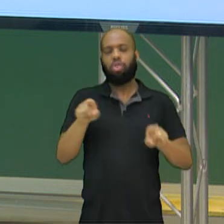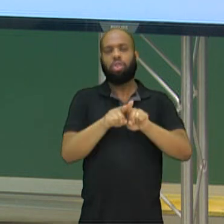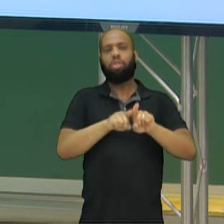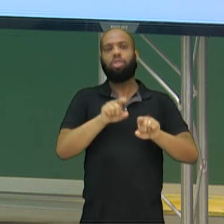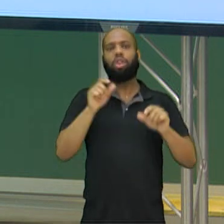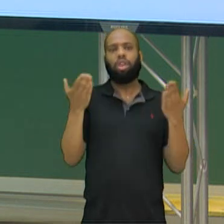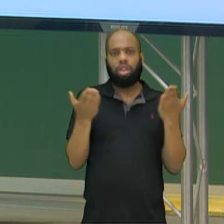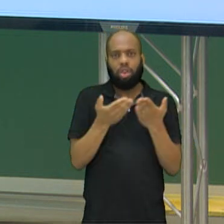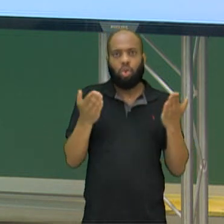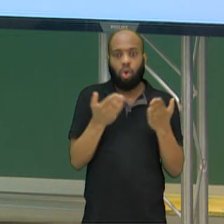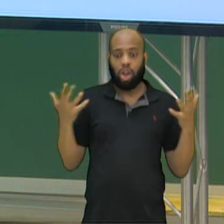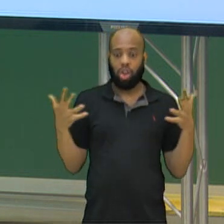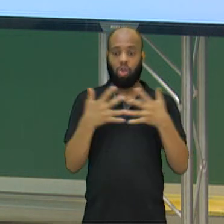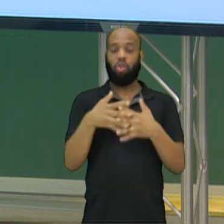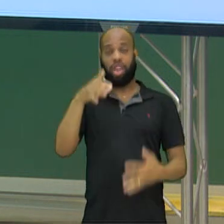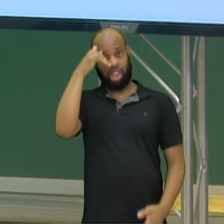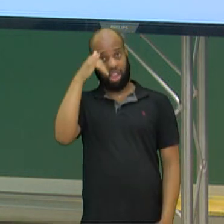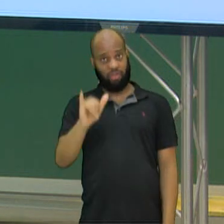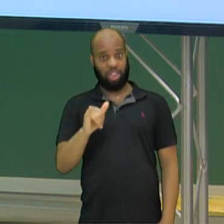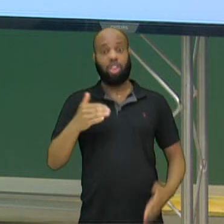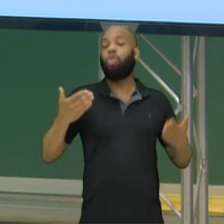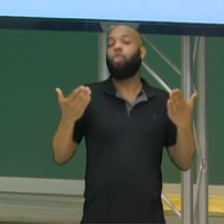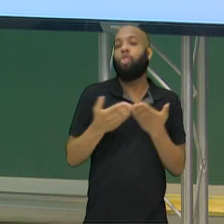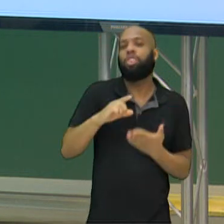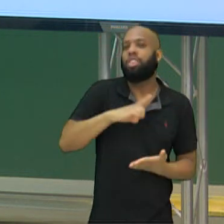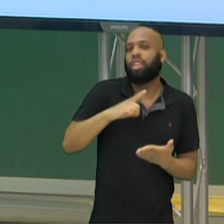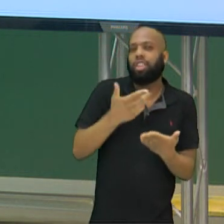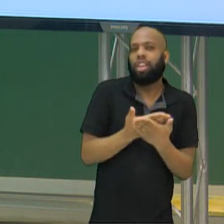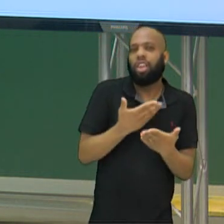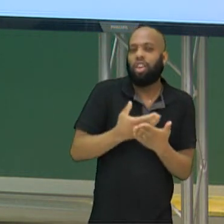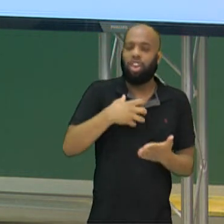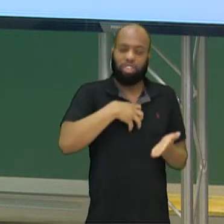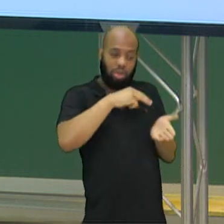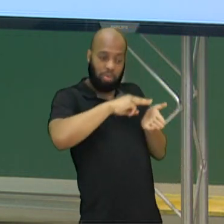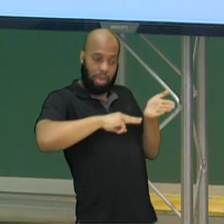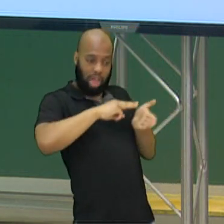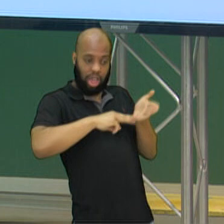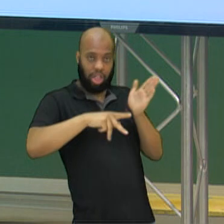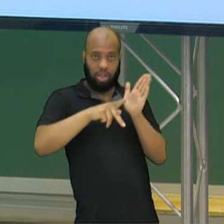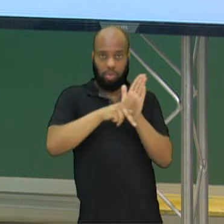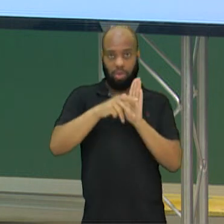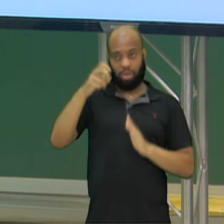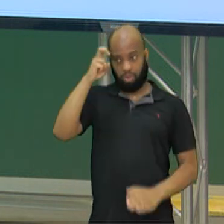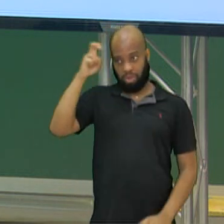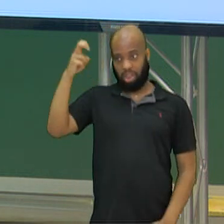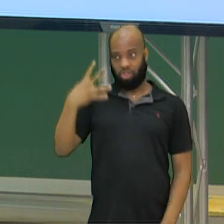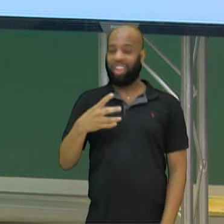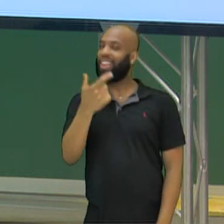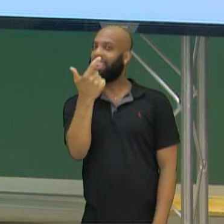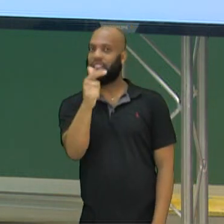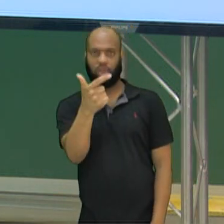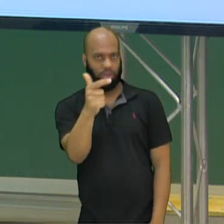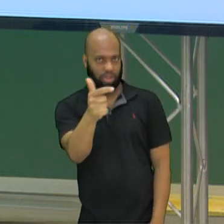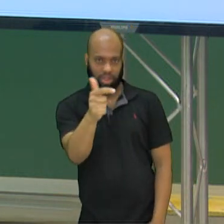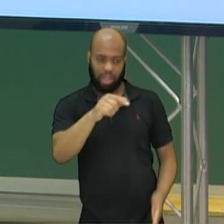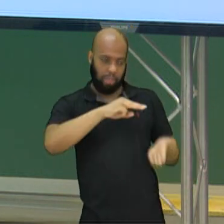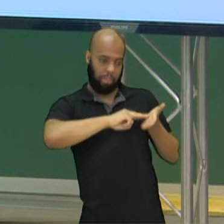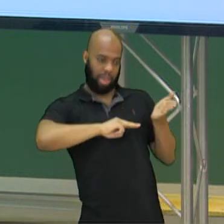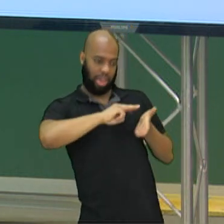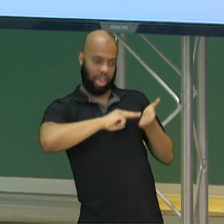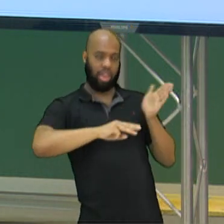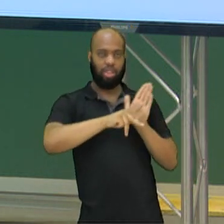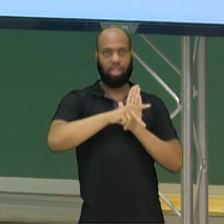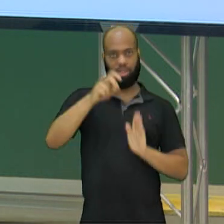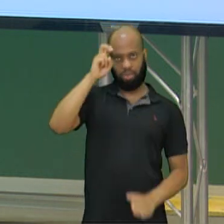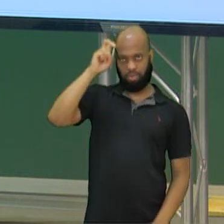para vocês não confundirem. Ah, hoje teve uma aula sobre o método do Piaget. Não, não existe um método do Piaget. Existem o